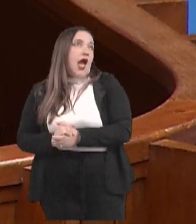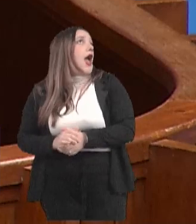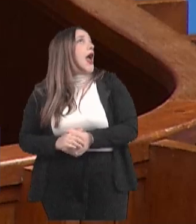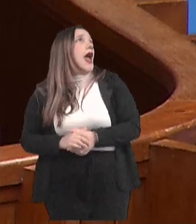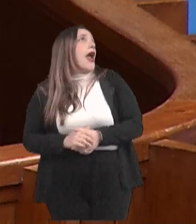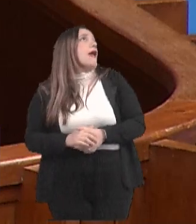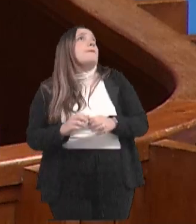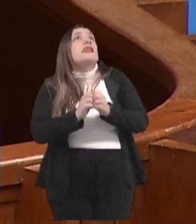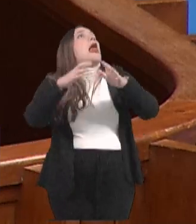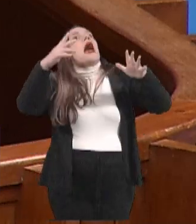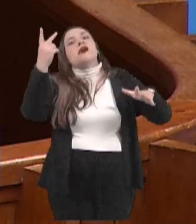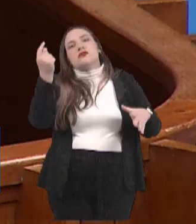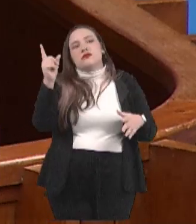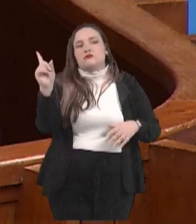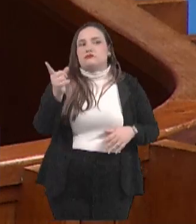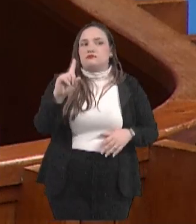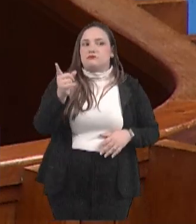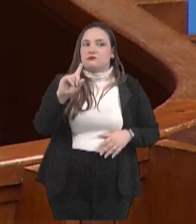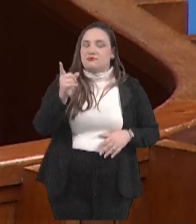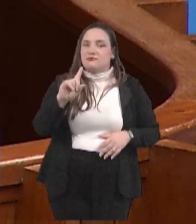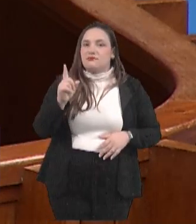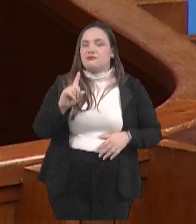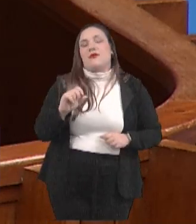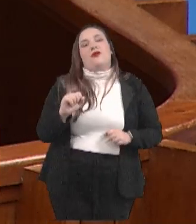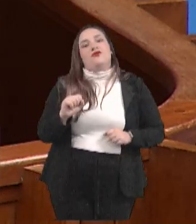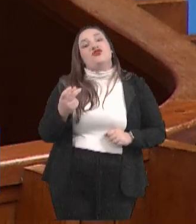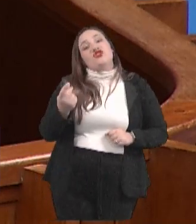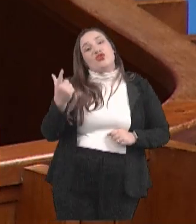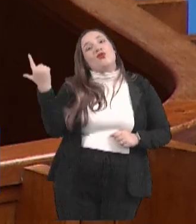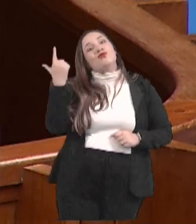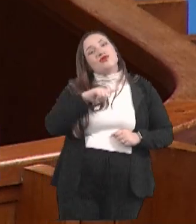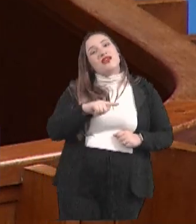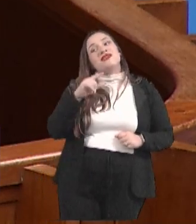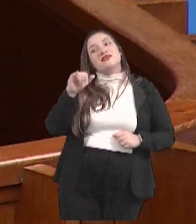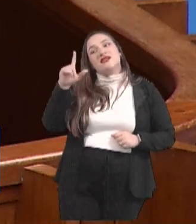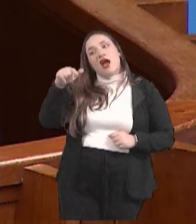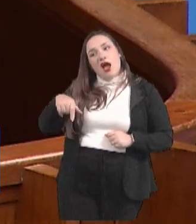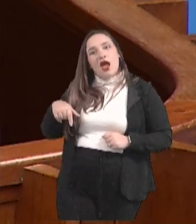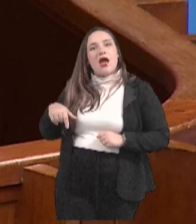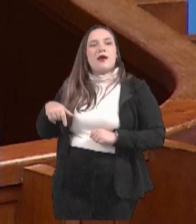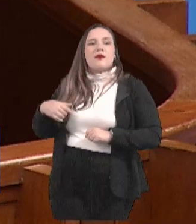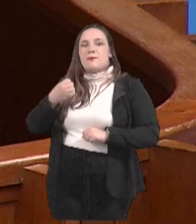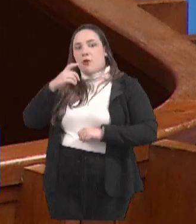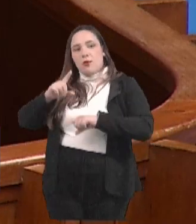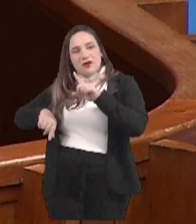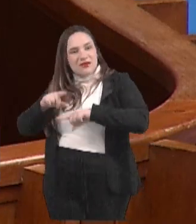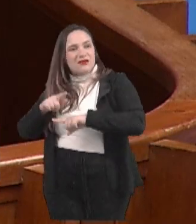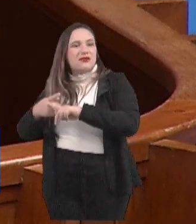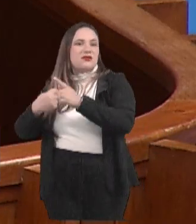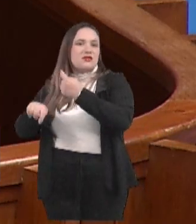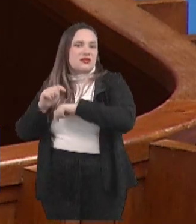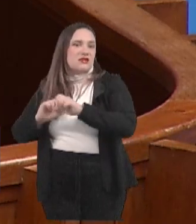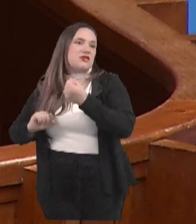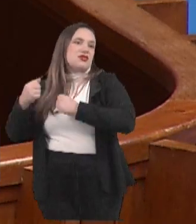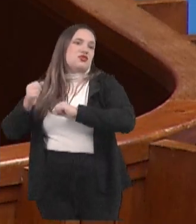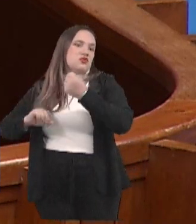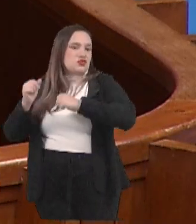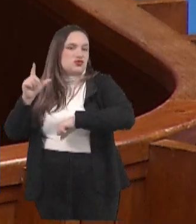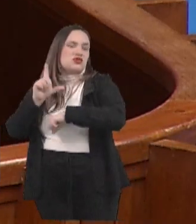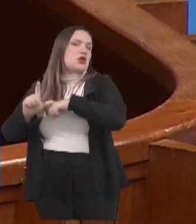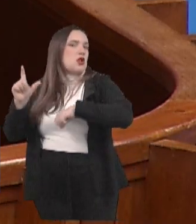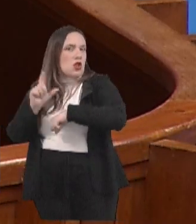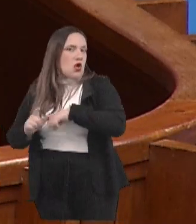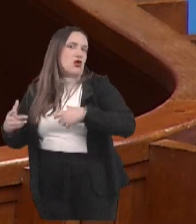O dinheiro, ele vem da produção. O dinheiro vem da indústria, vem do comércio, vem